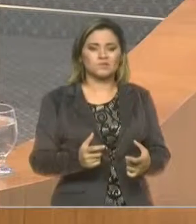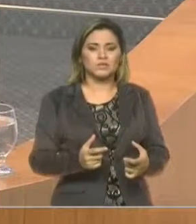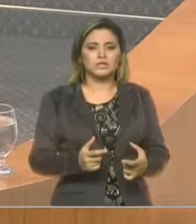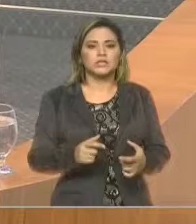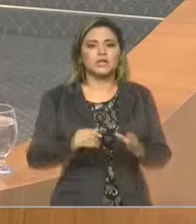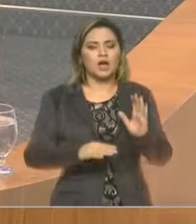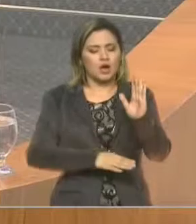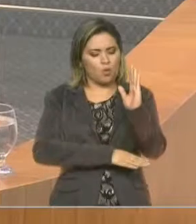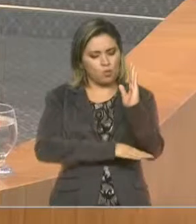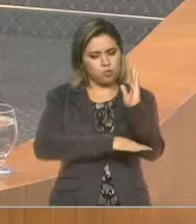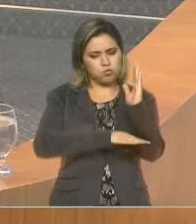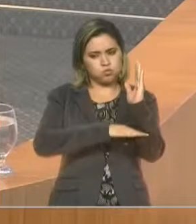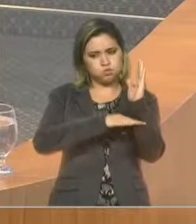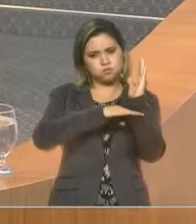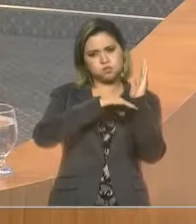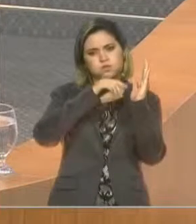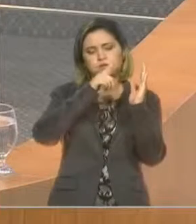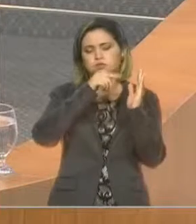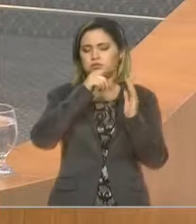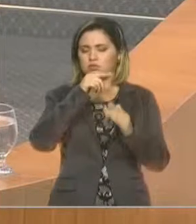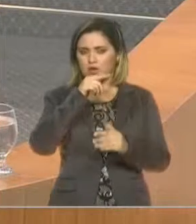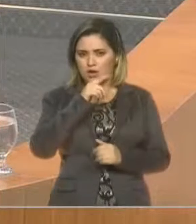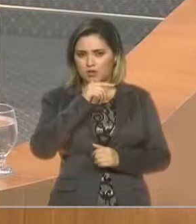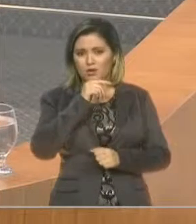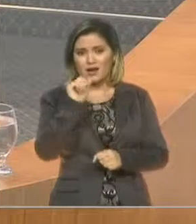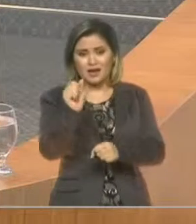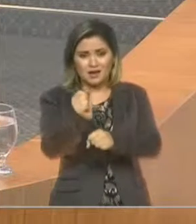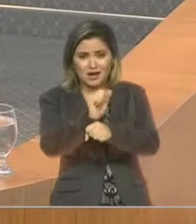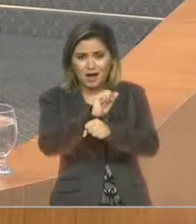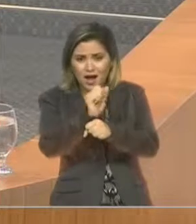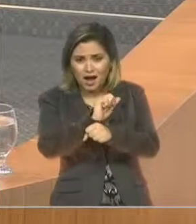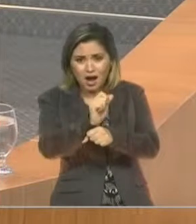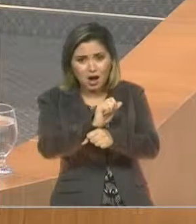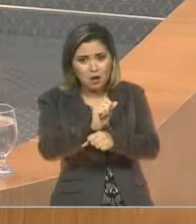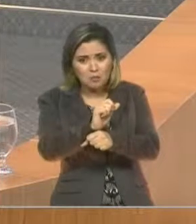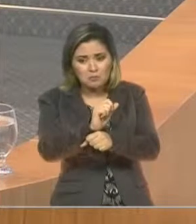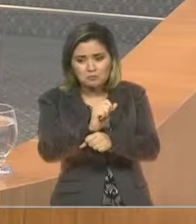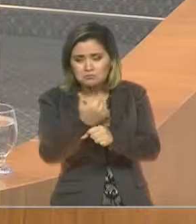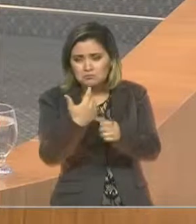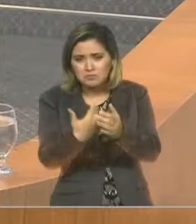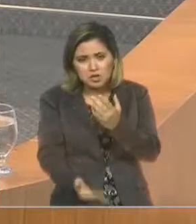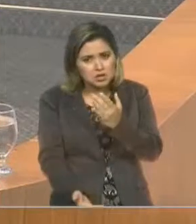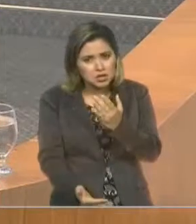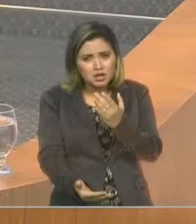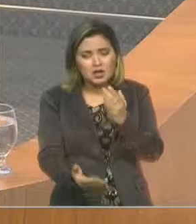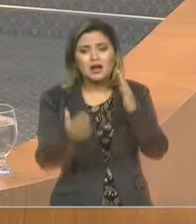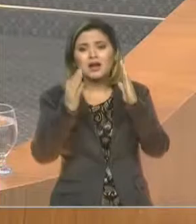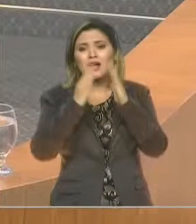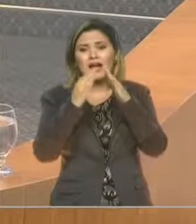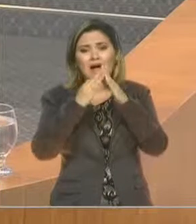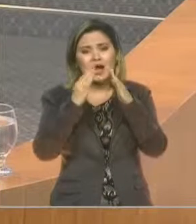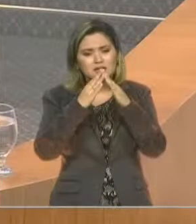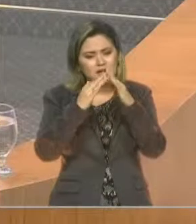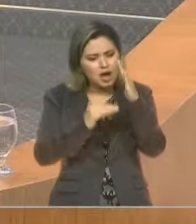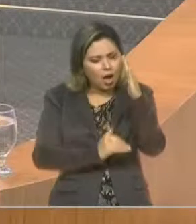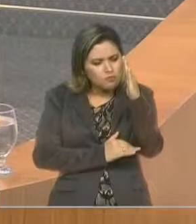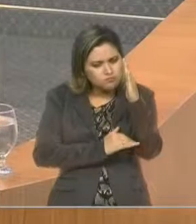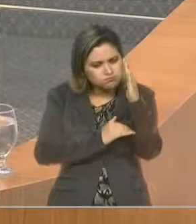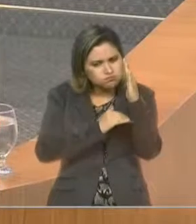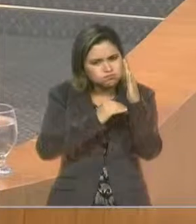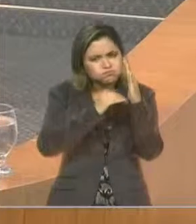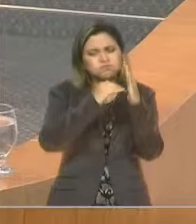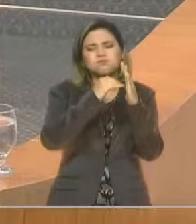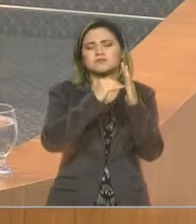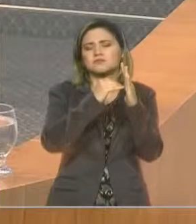água, casas invadidas. Prejuízo, deputado Vinícius Louro, incalculável para estes moradores.